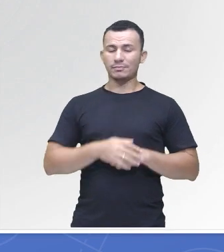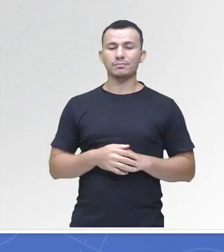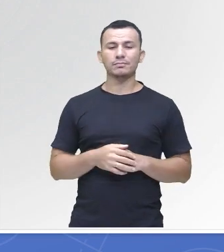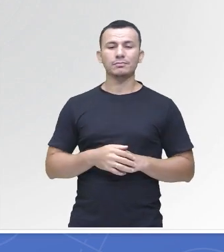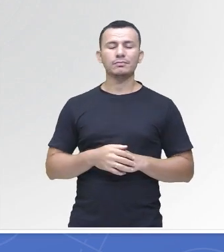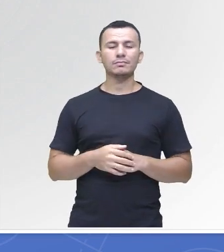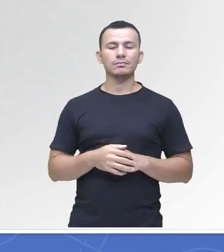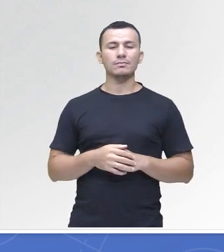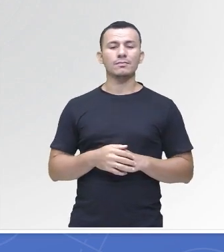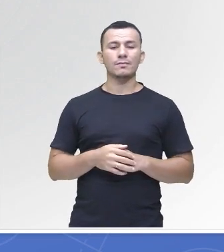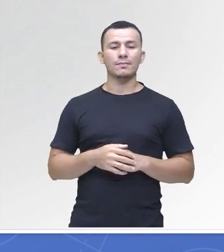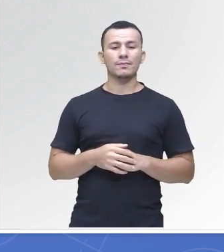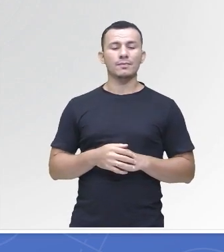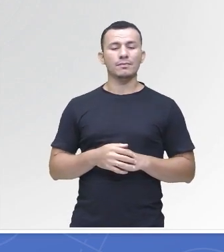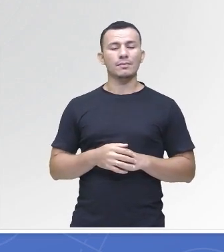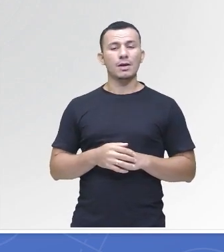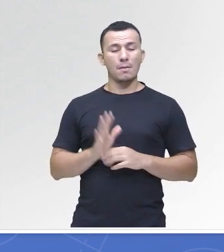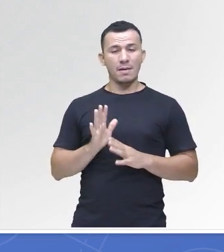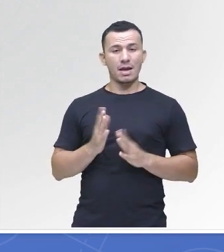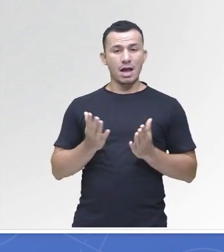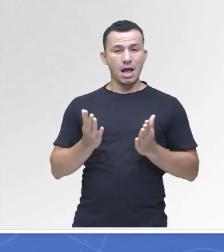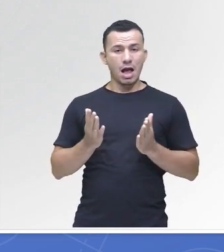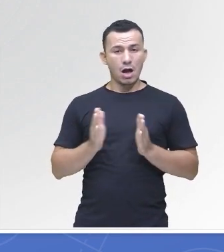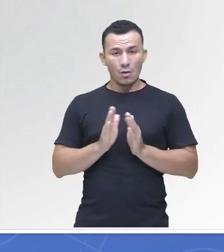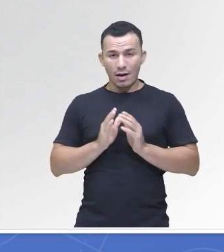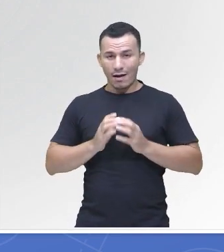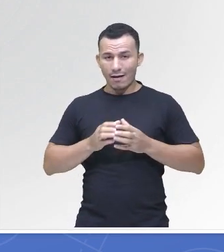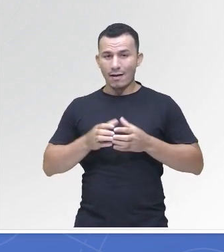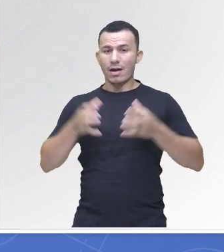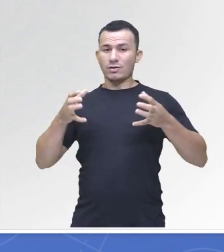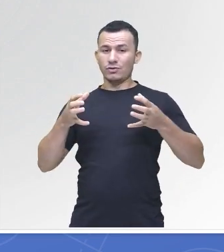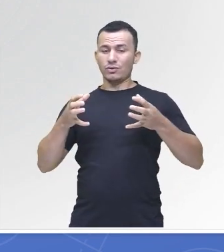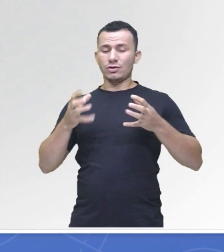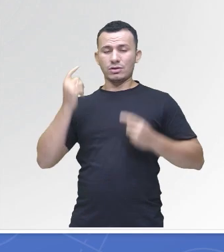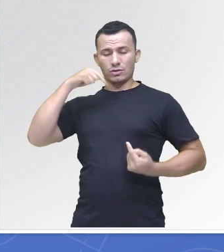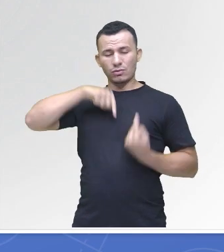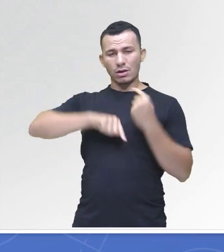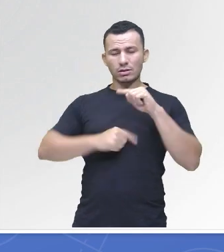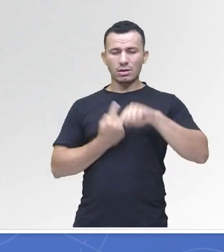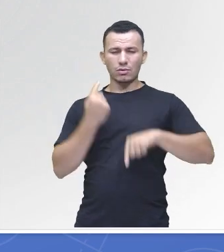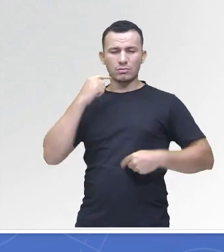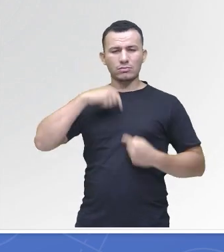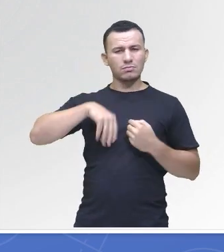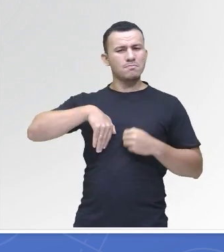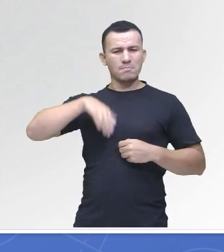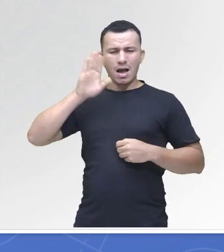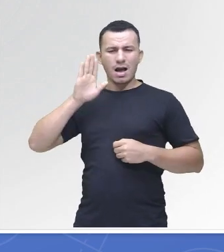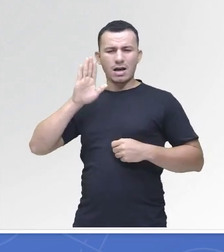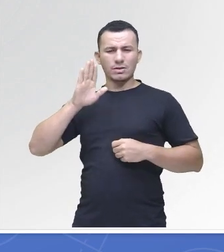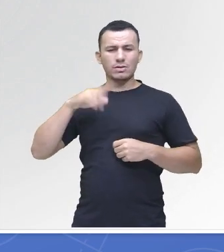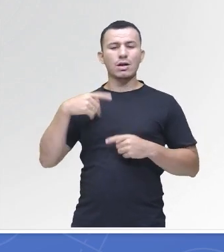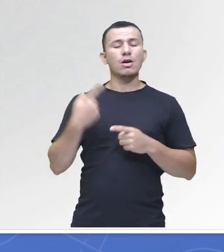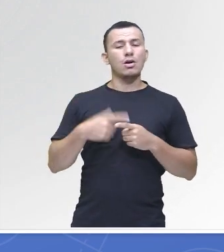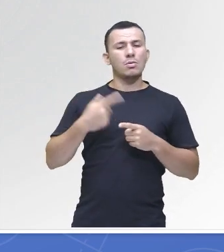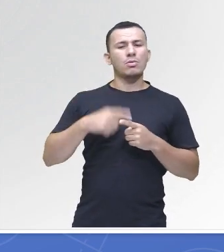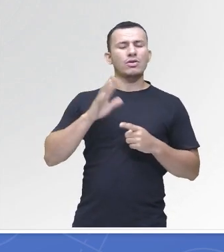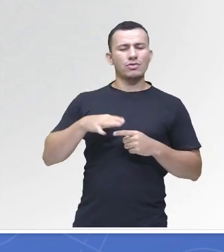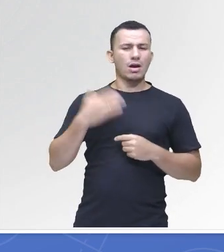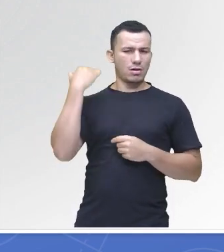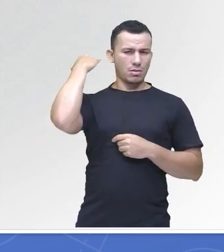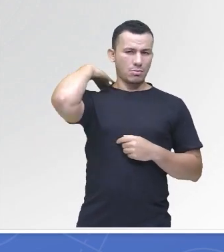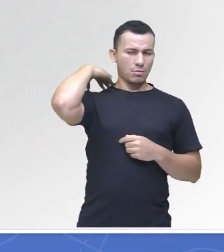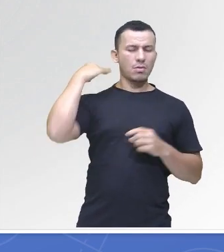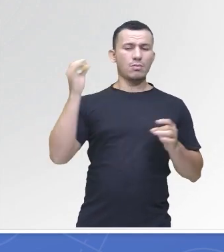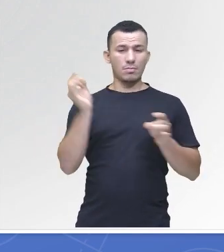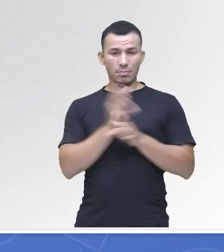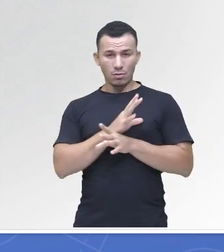vai continuar. Ele acontece entre o coração e o corpo humano. Então, chegou aqui no coração rico em oxigênio porque já passou pelo pulmão. O